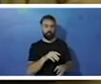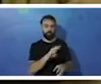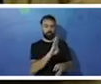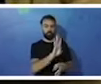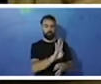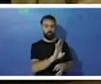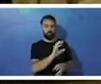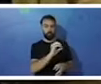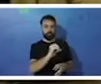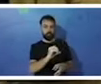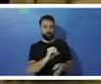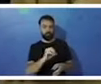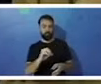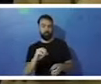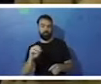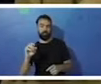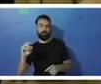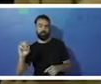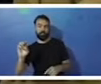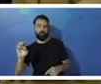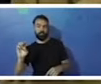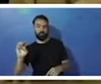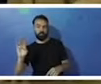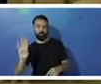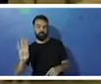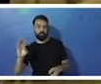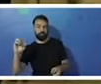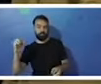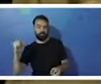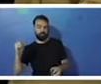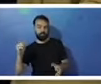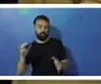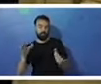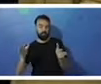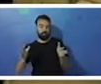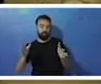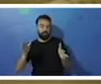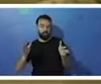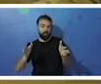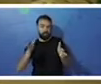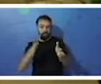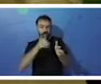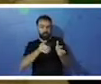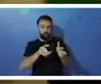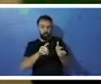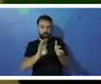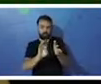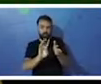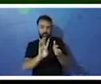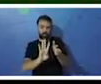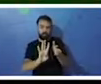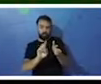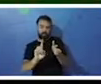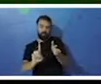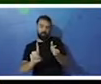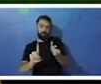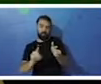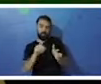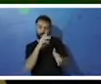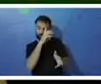ele passa do 40, mas não passa do 48. Então, ele está entre, tá? Lá na